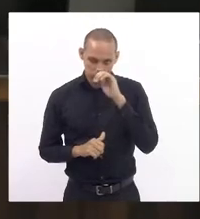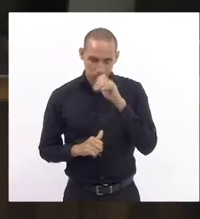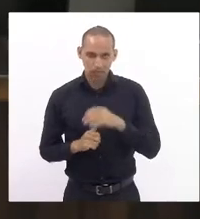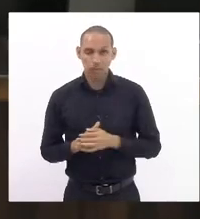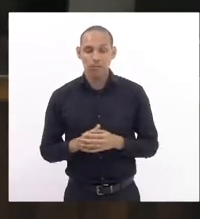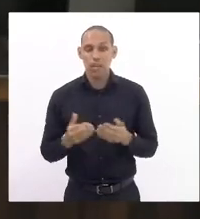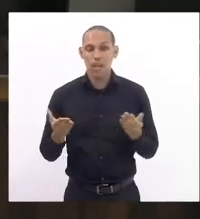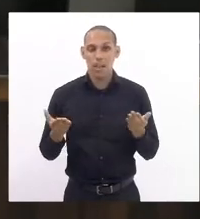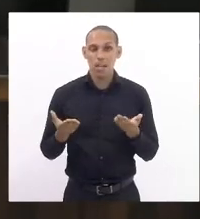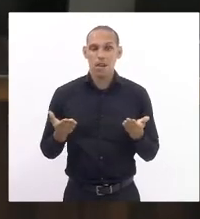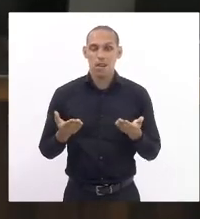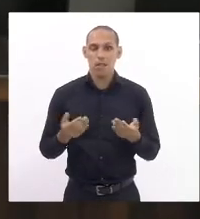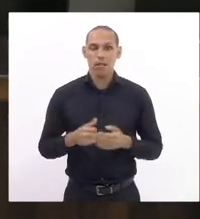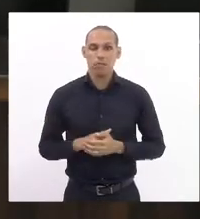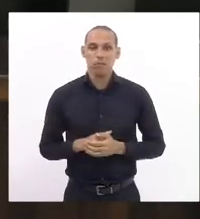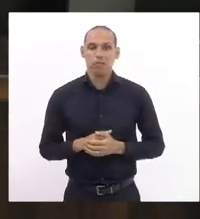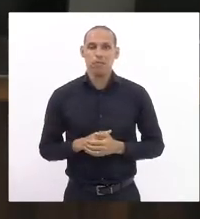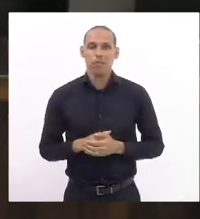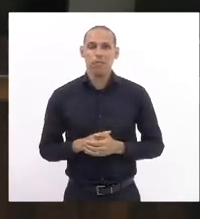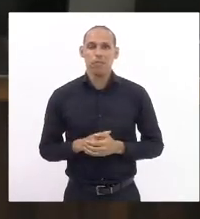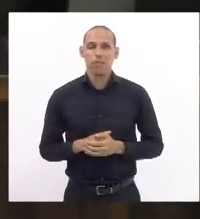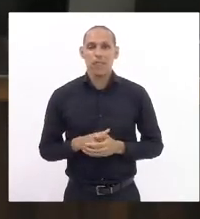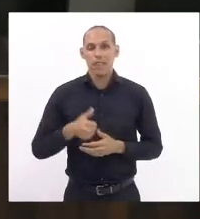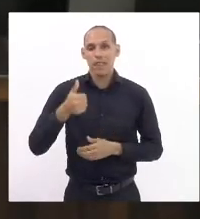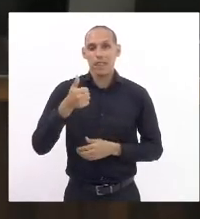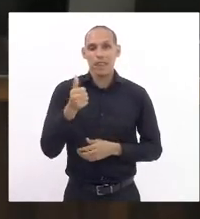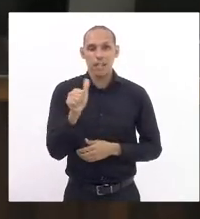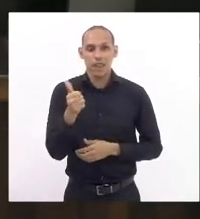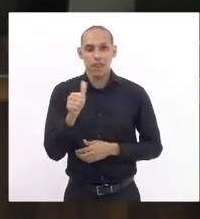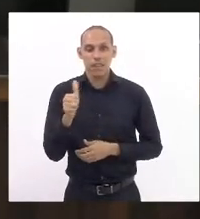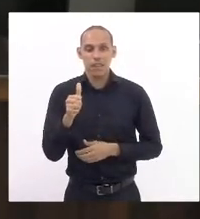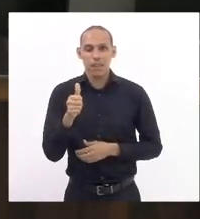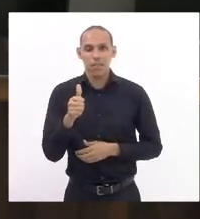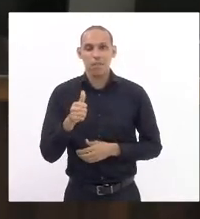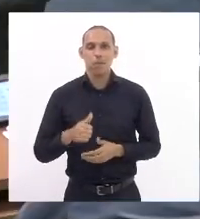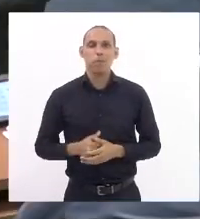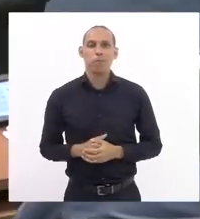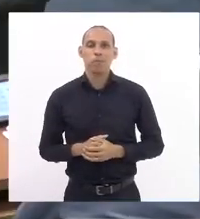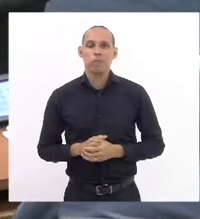Agora vamos ao 11º da pauta.